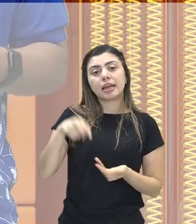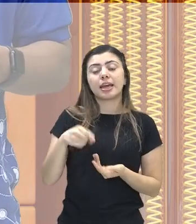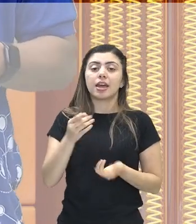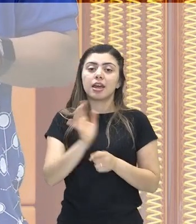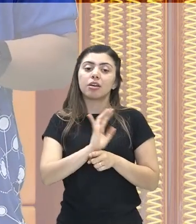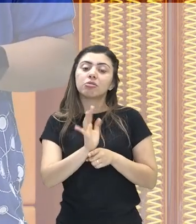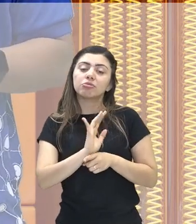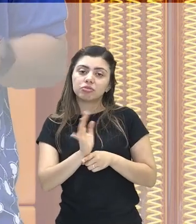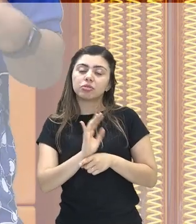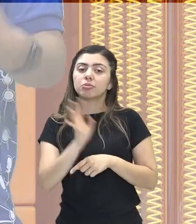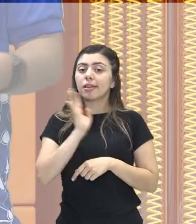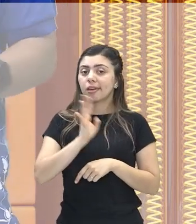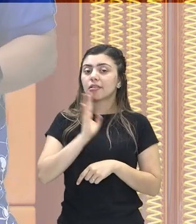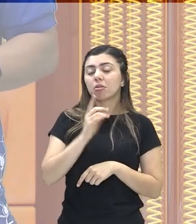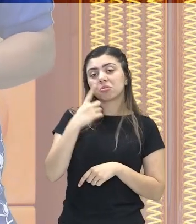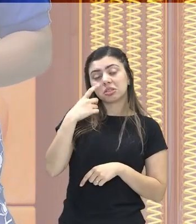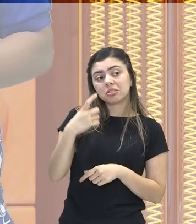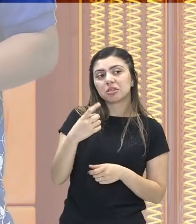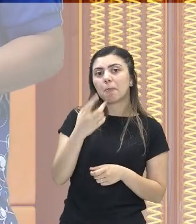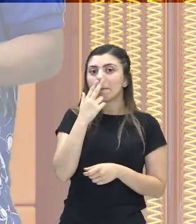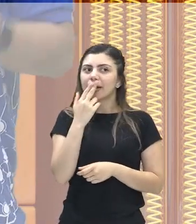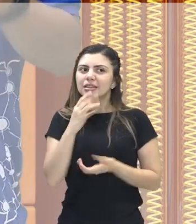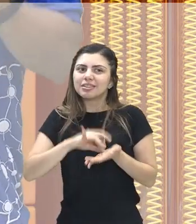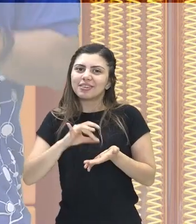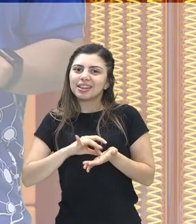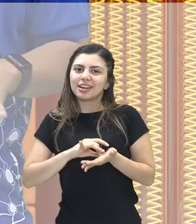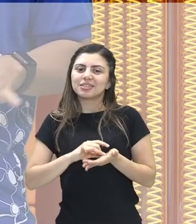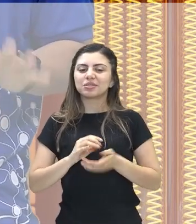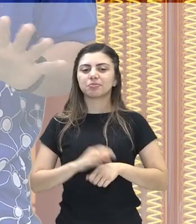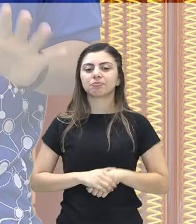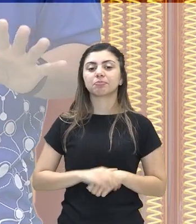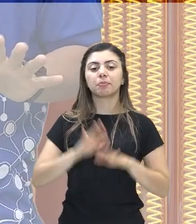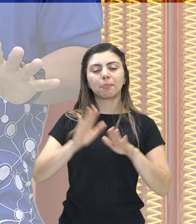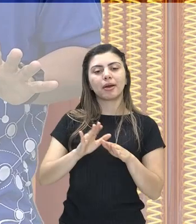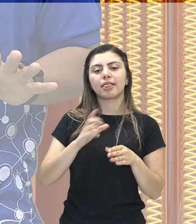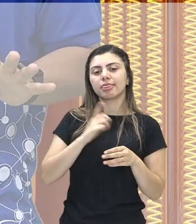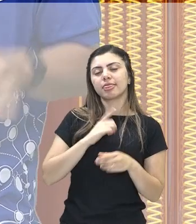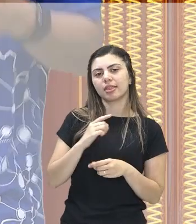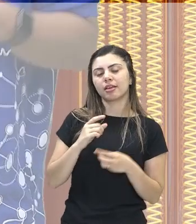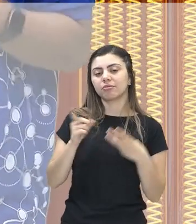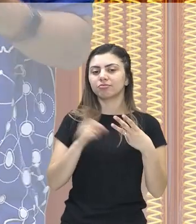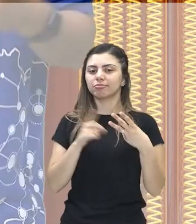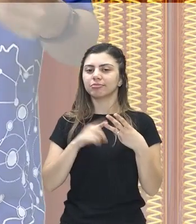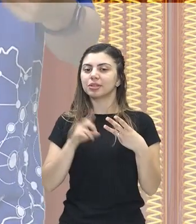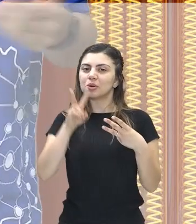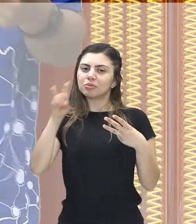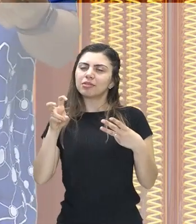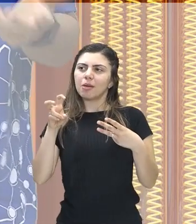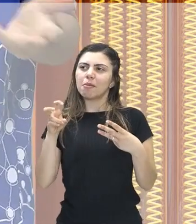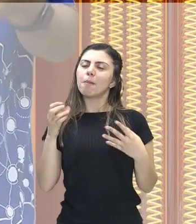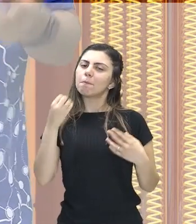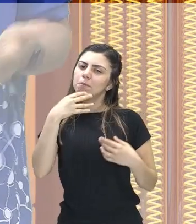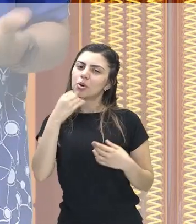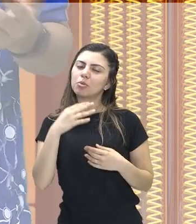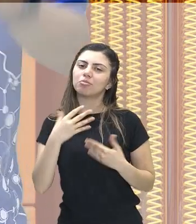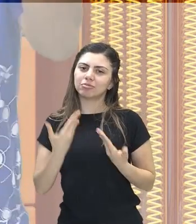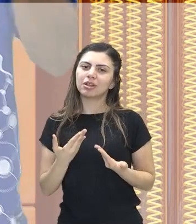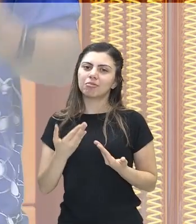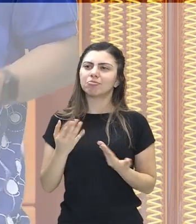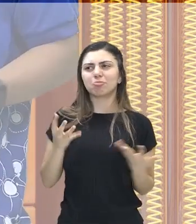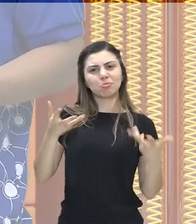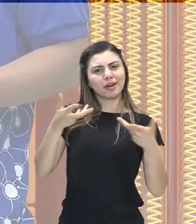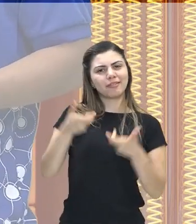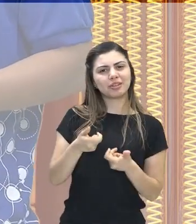de um jeito muito interessante que parece real, né? Um filme mais bonitinho sobre esse tema, só para não dizer que o professor Jefferson não trouxe coisa